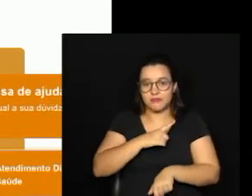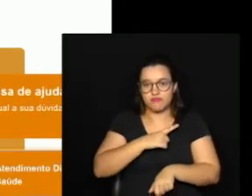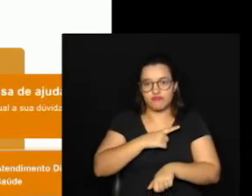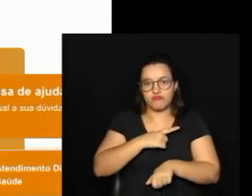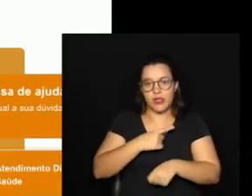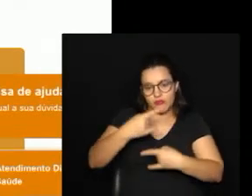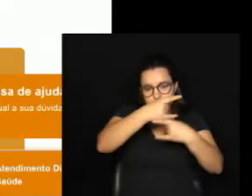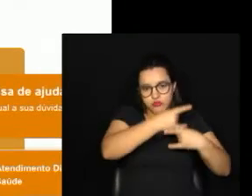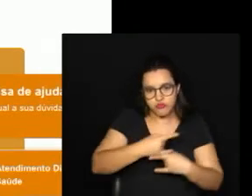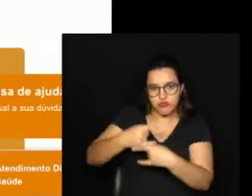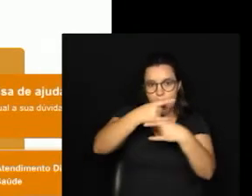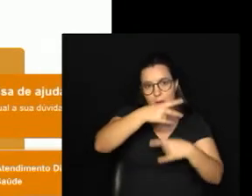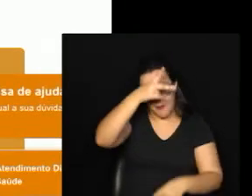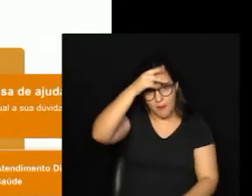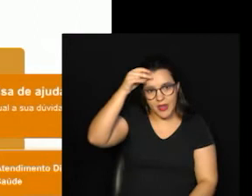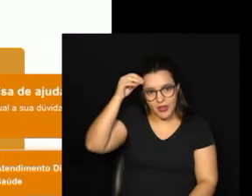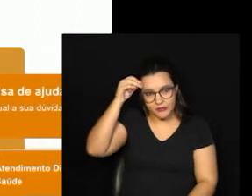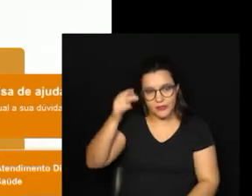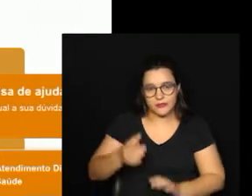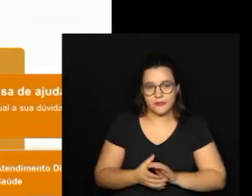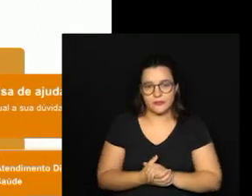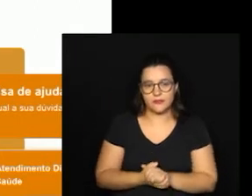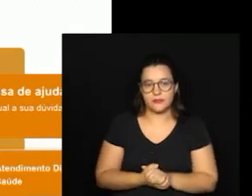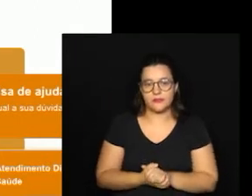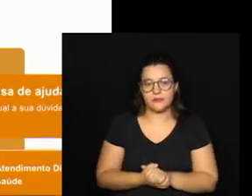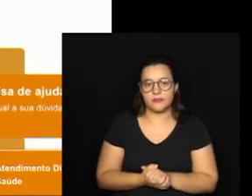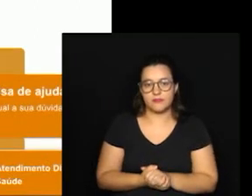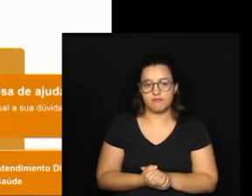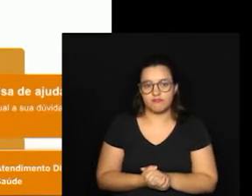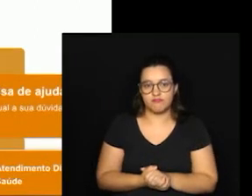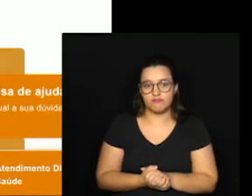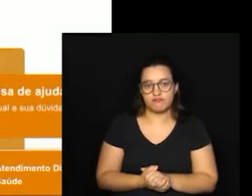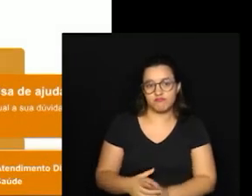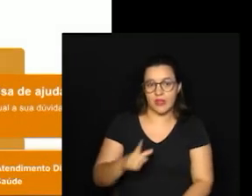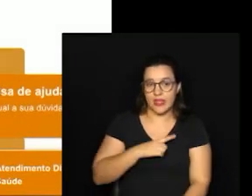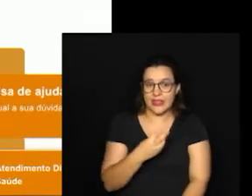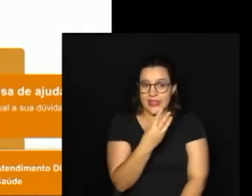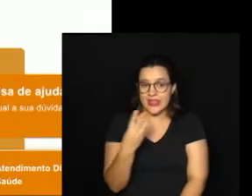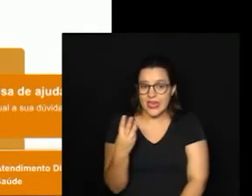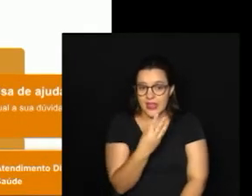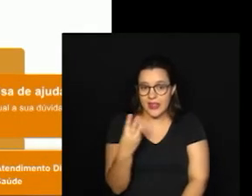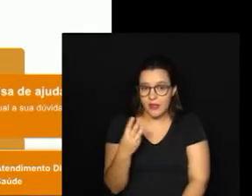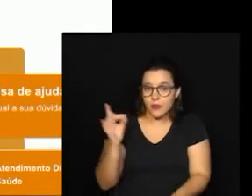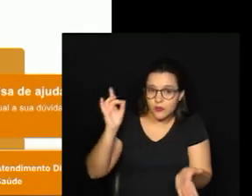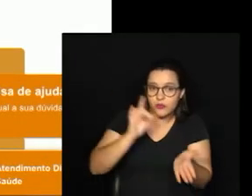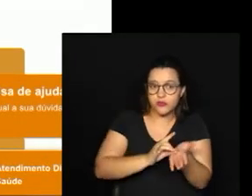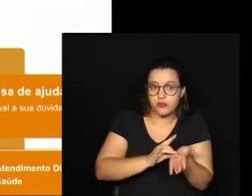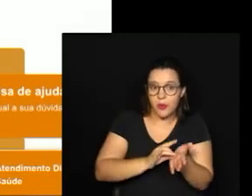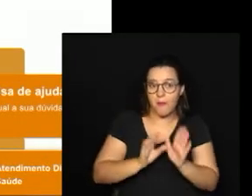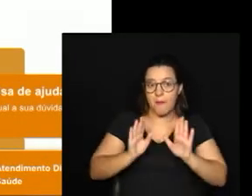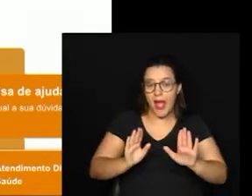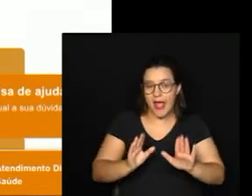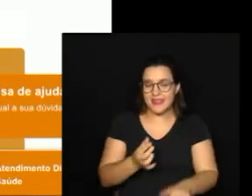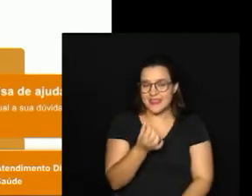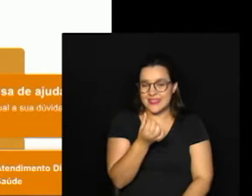Gabriel, nós temos 33 mil confirmados, como falamos, mas nós temos na cidade